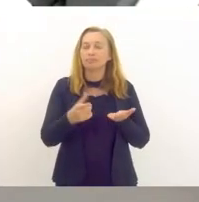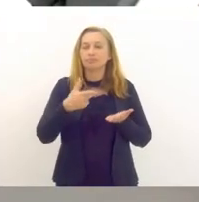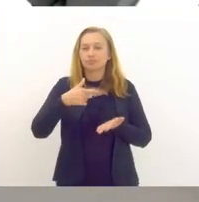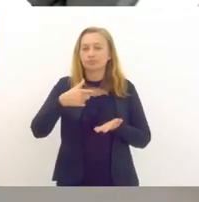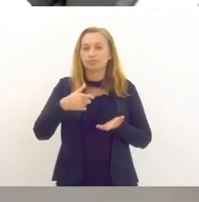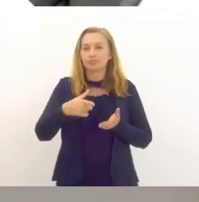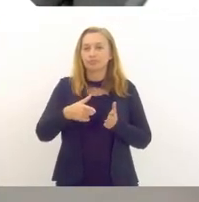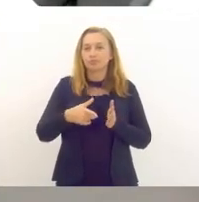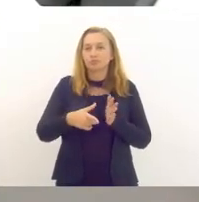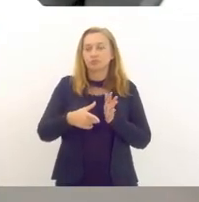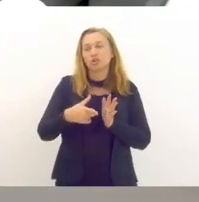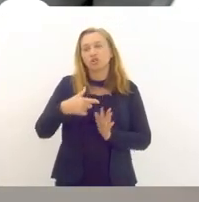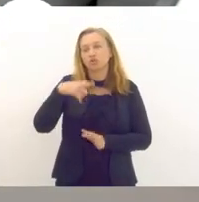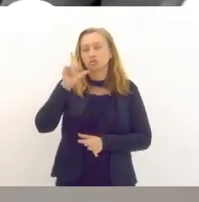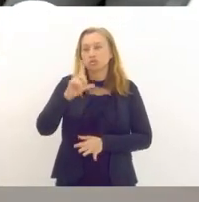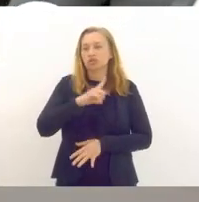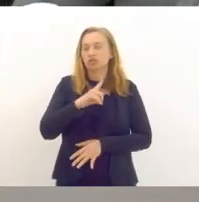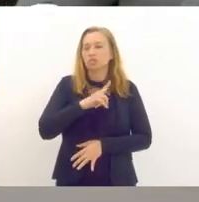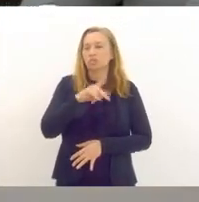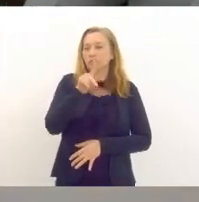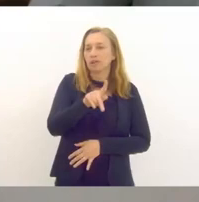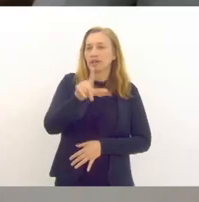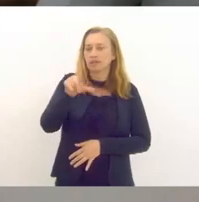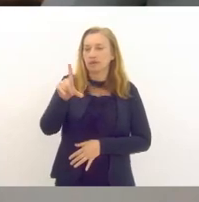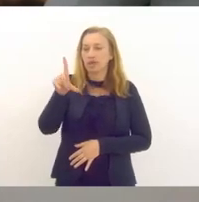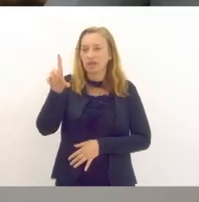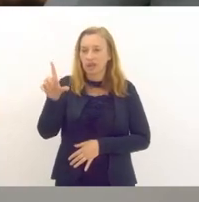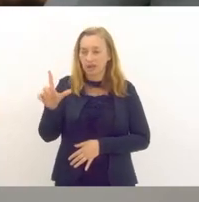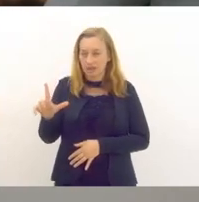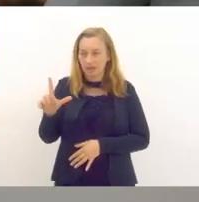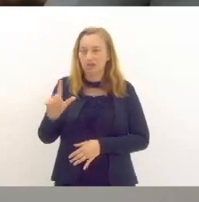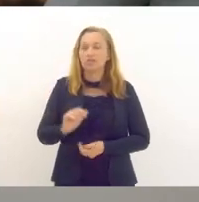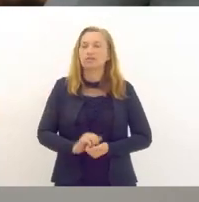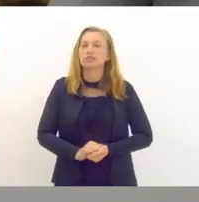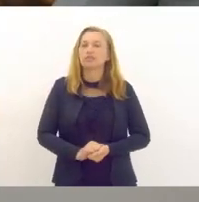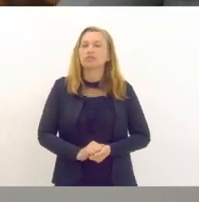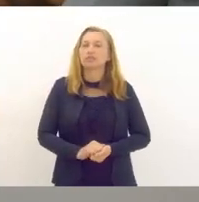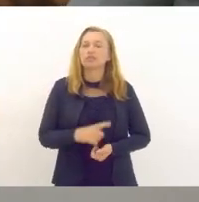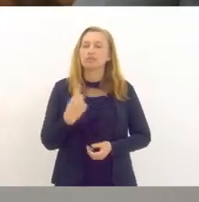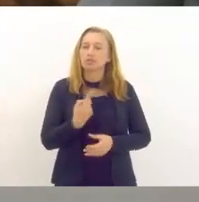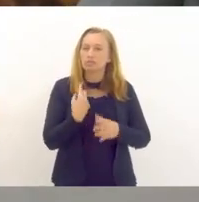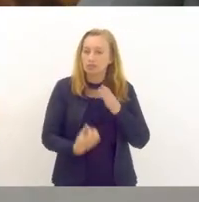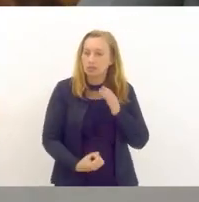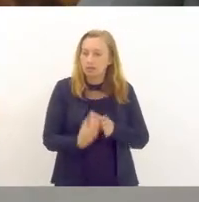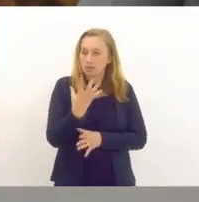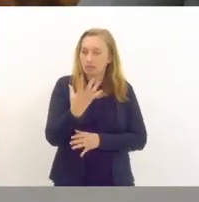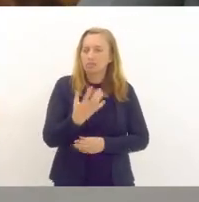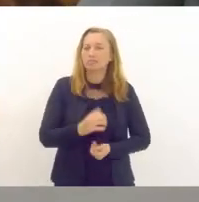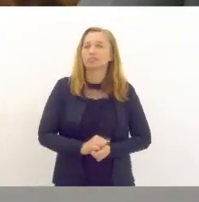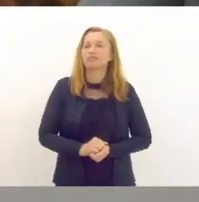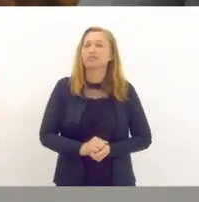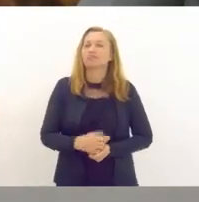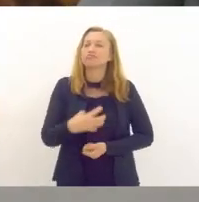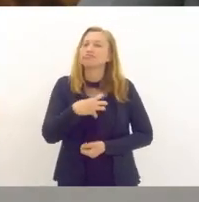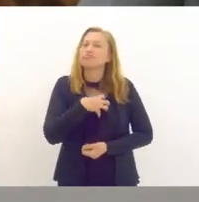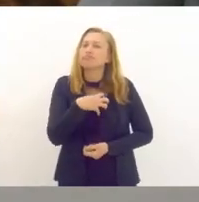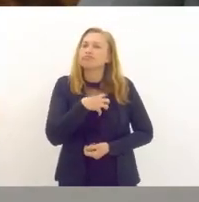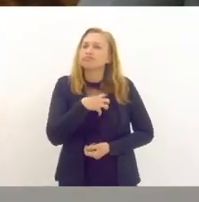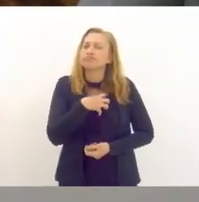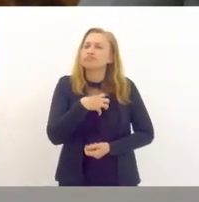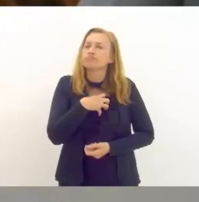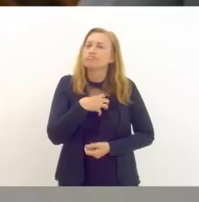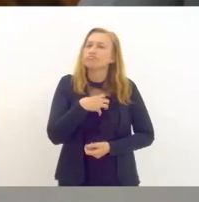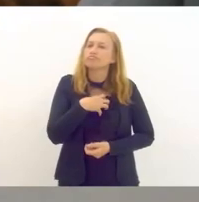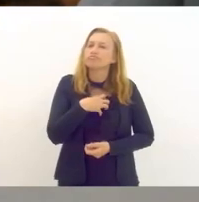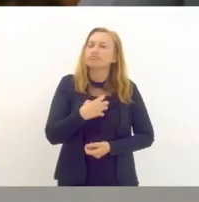tinha um pdl que nós somos autores no sentido de fazer